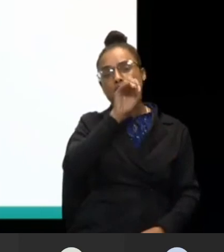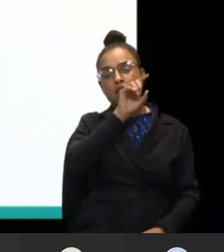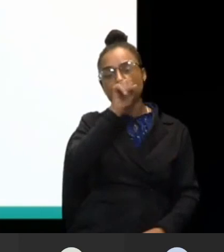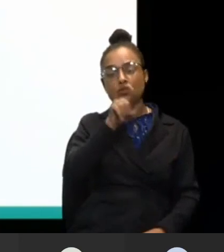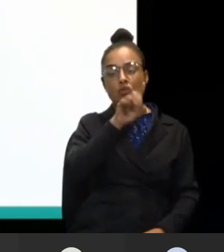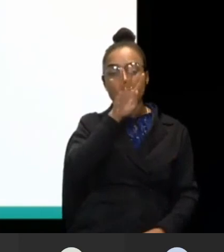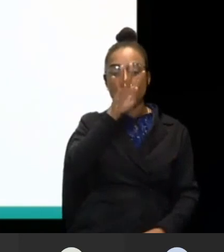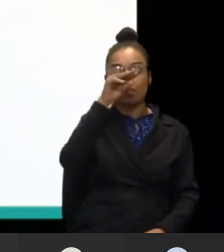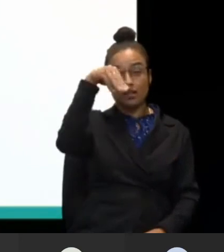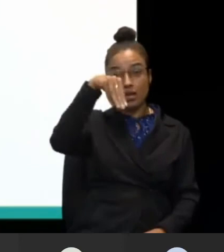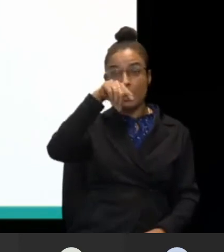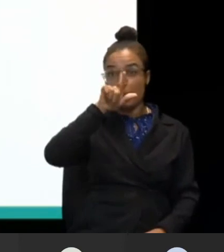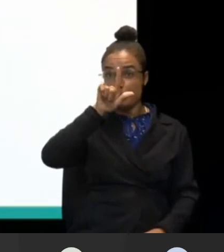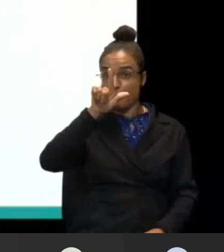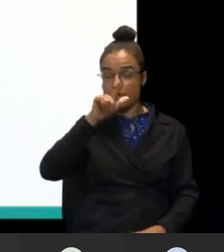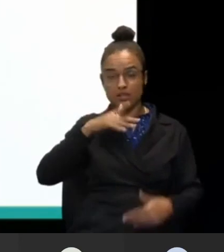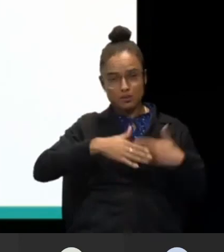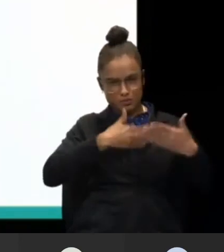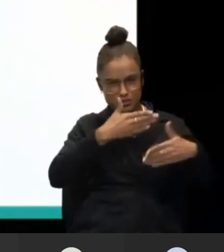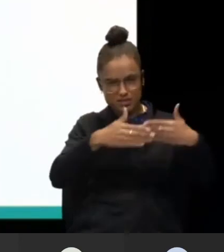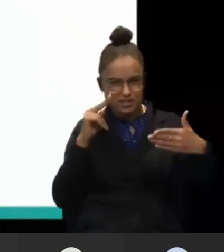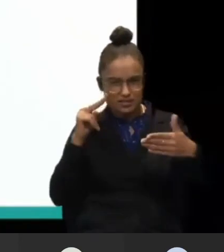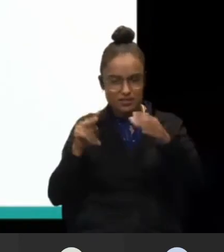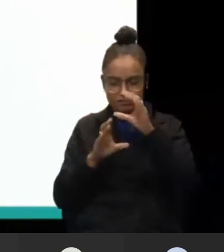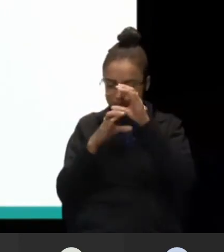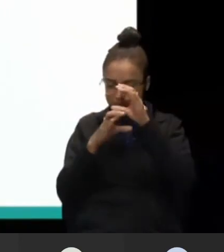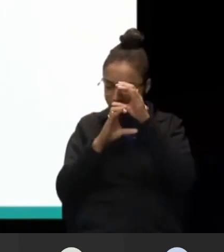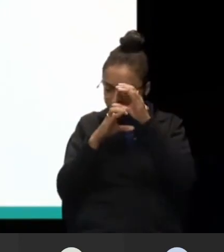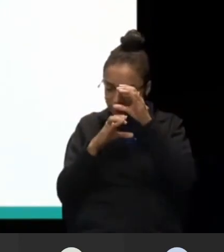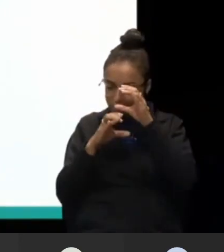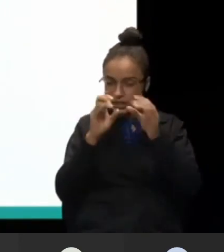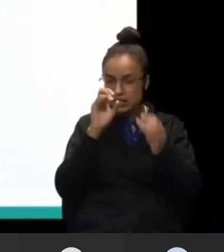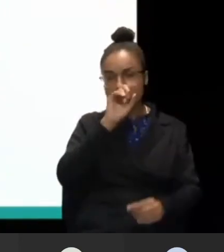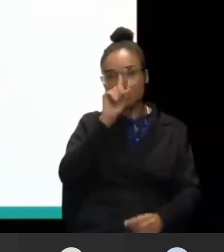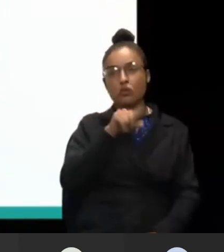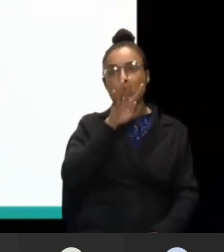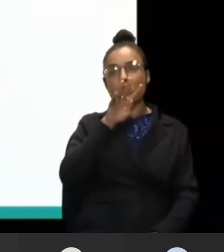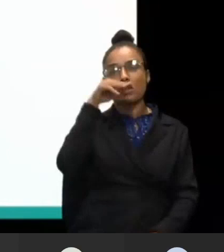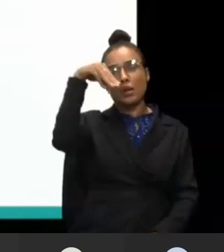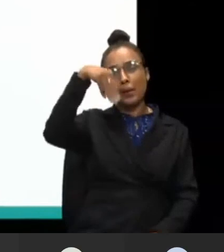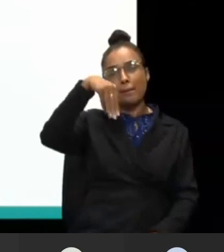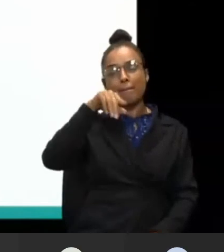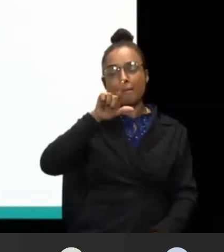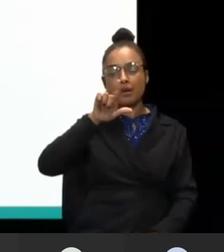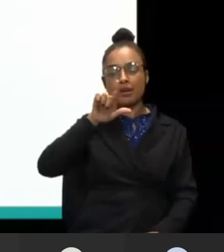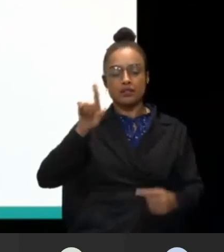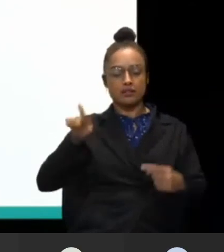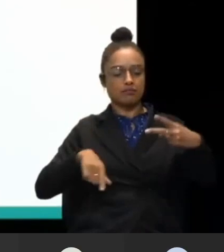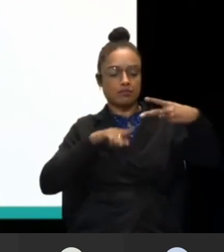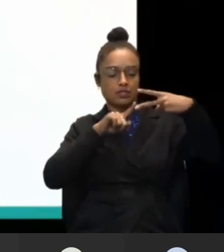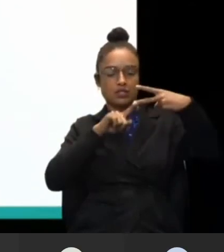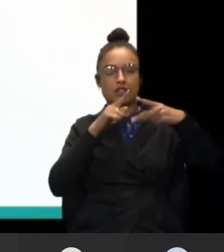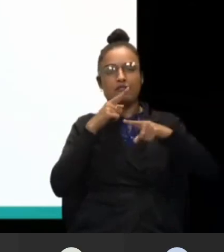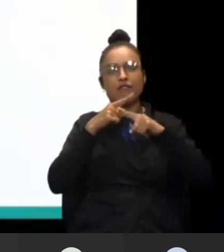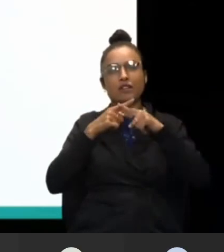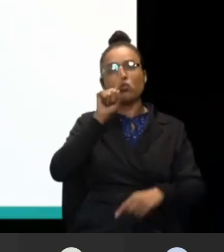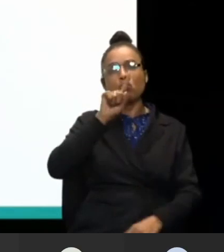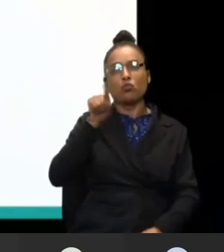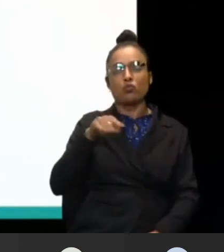no processo de titulação. No nosso caso aqui, foram gastos 0,4 ml. Foi o